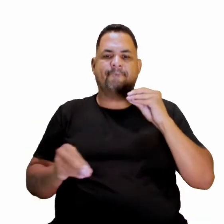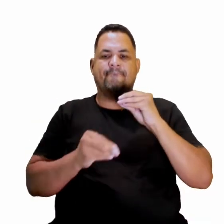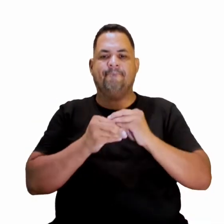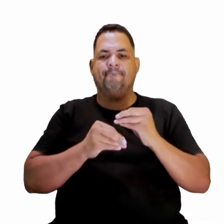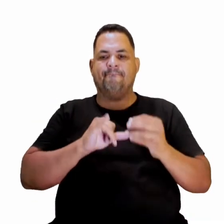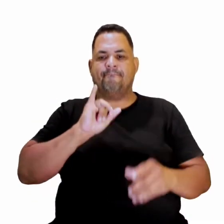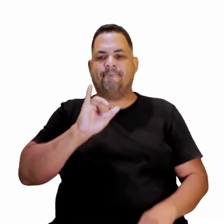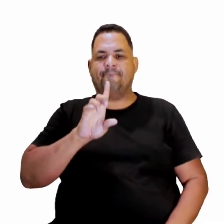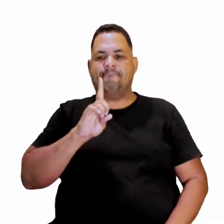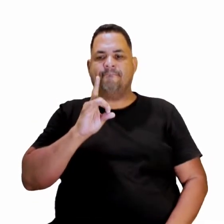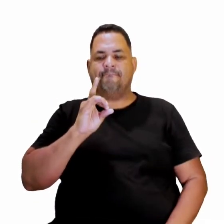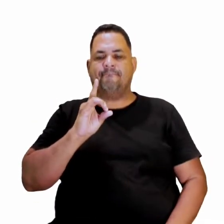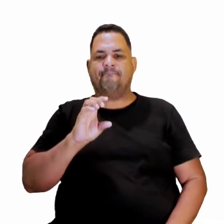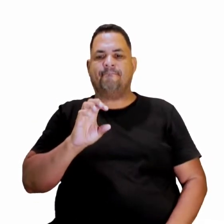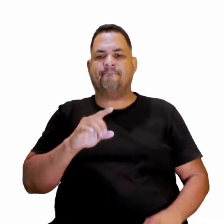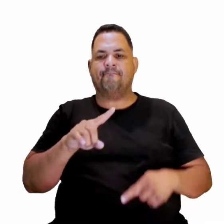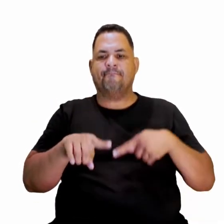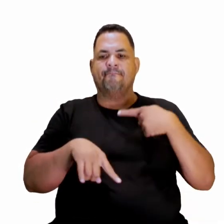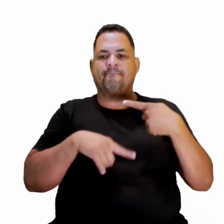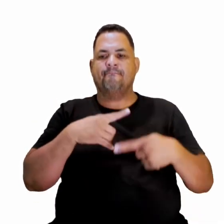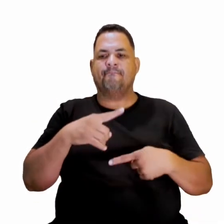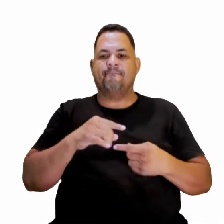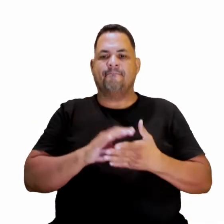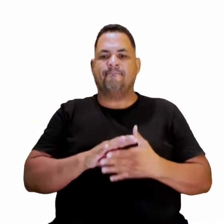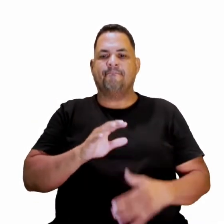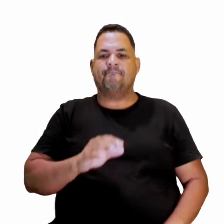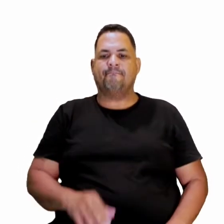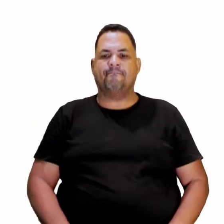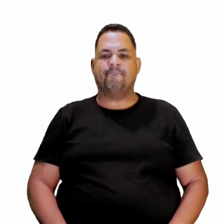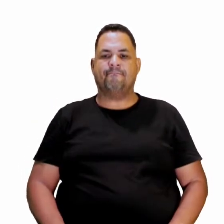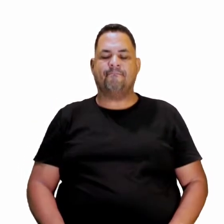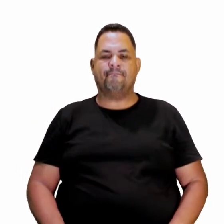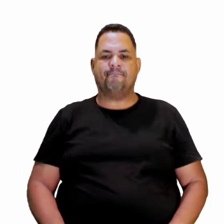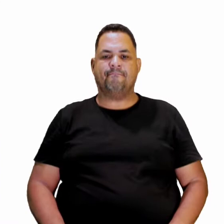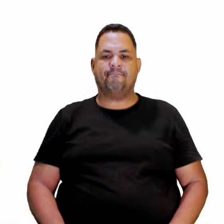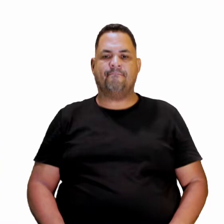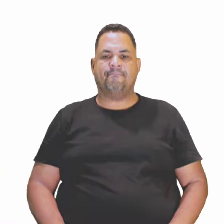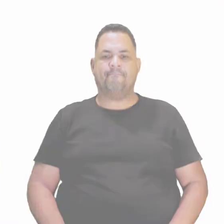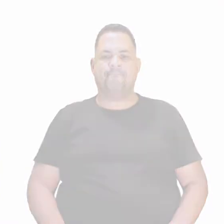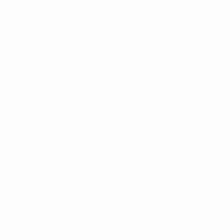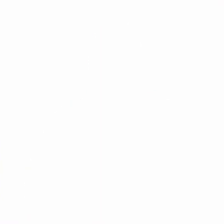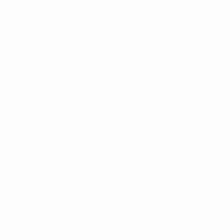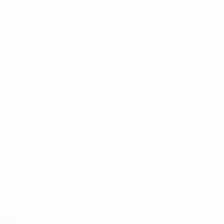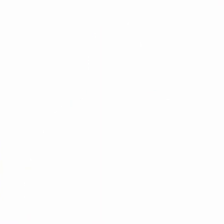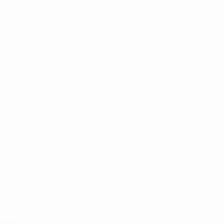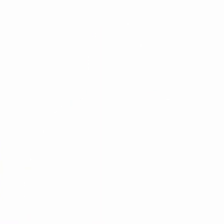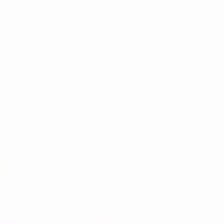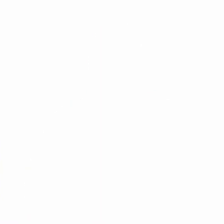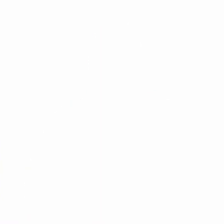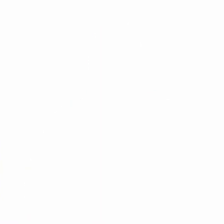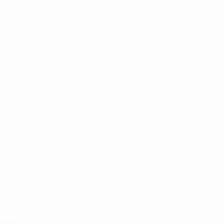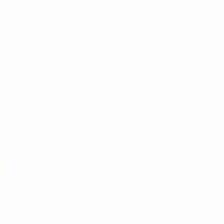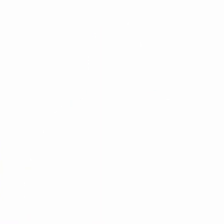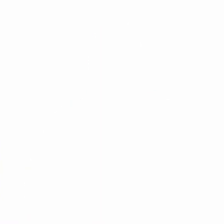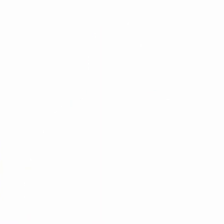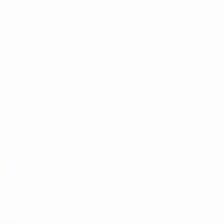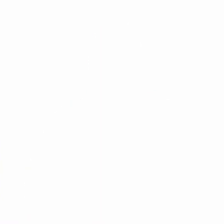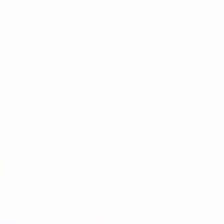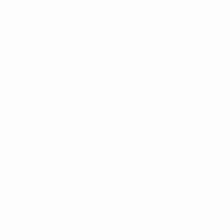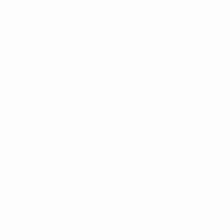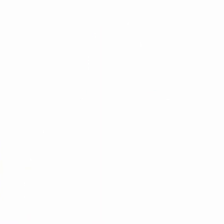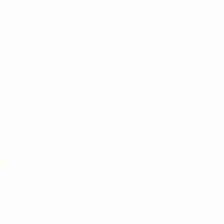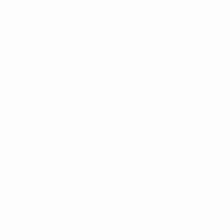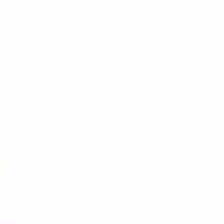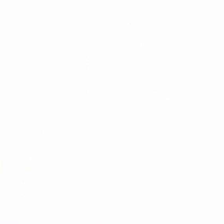o I no lugar dele, e logo depois o ED que ia vir naturalmente. To worry, que é o verbo